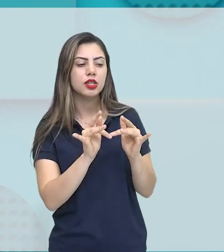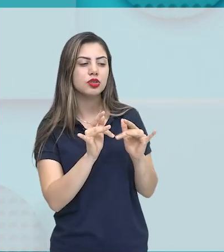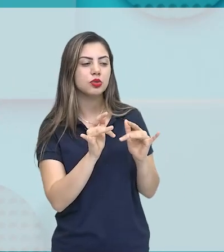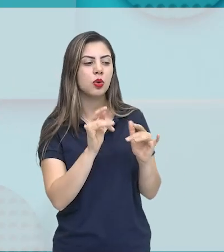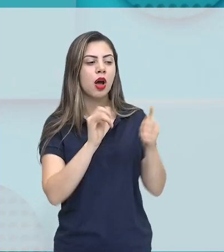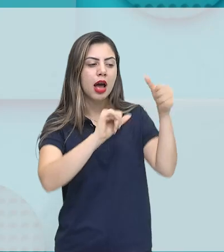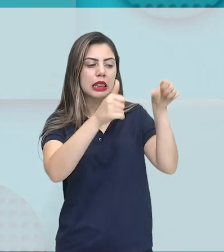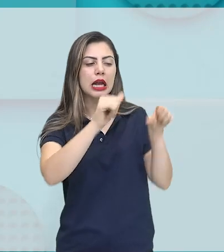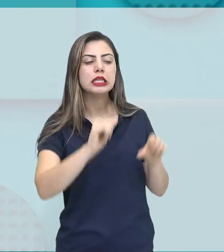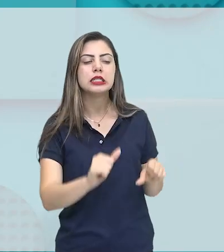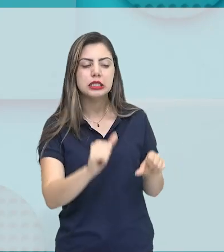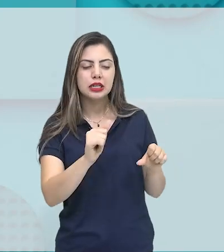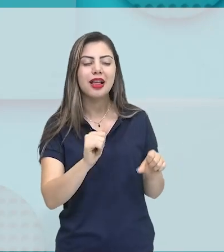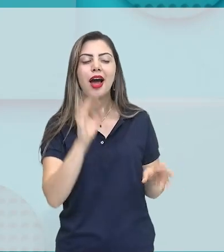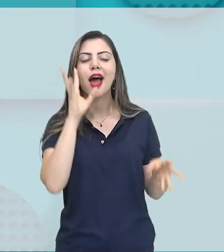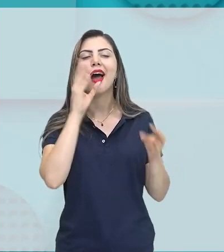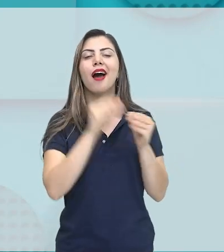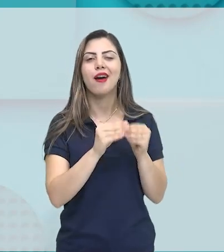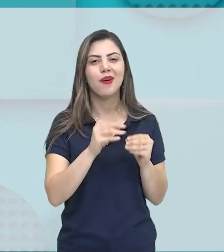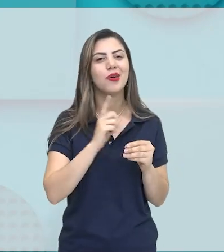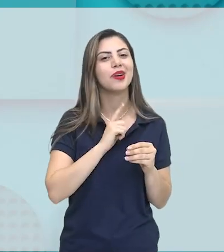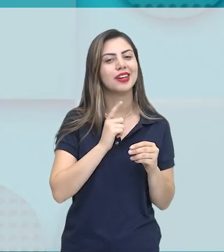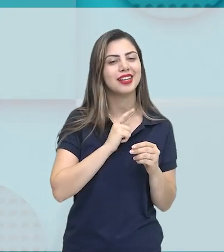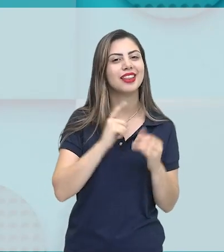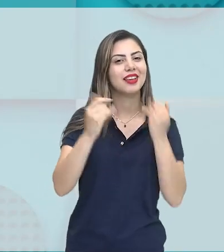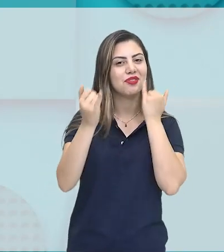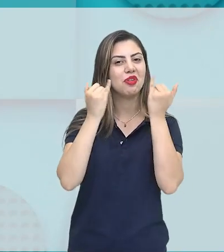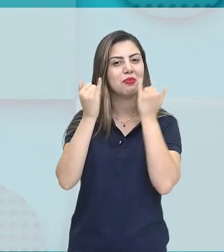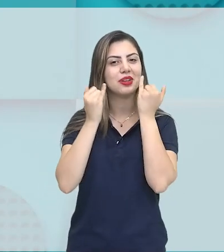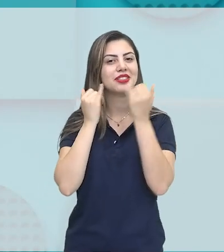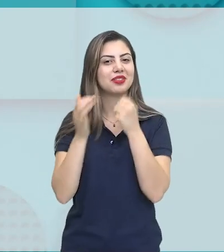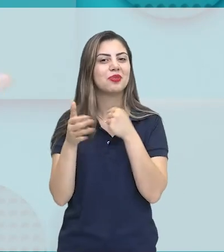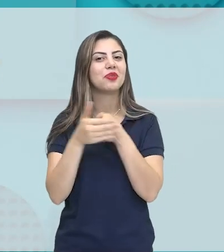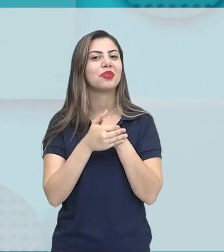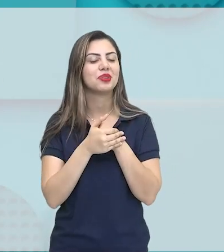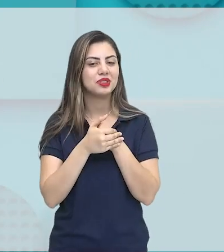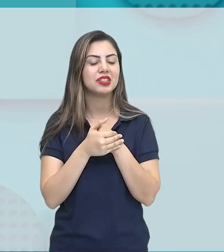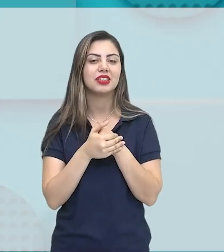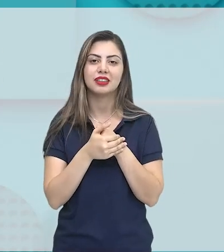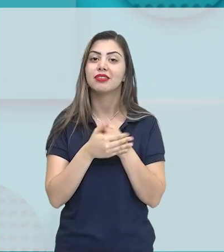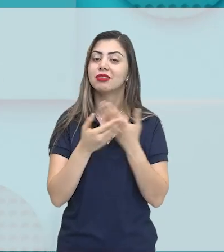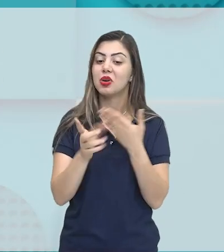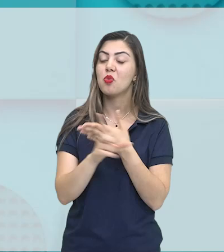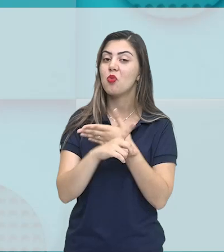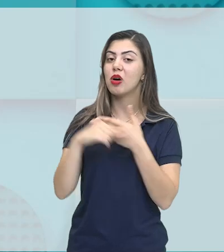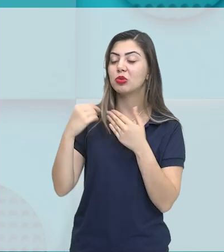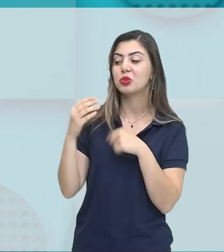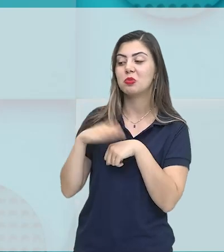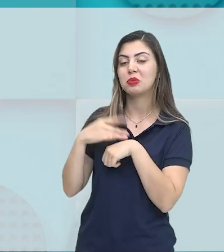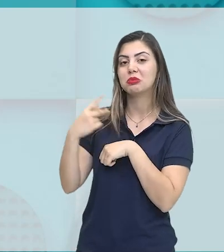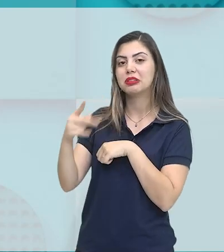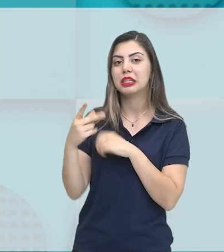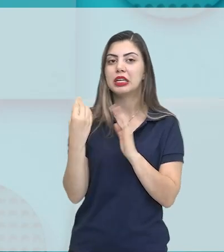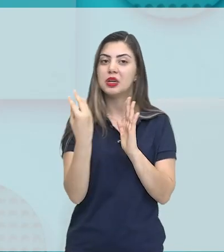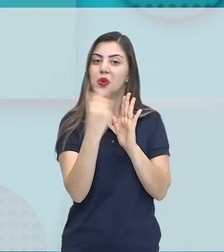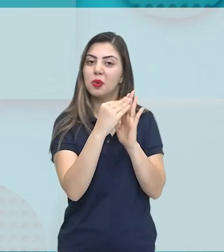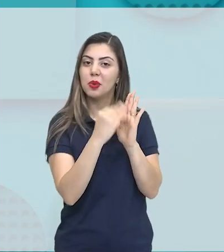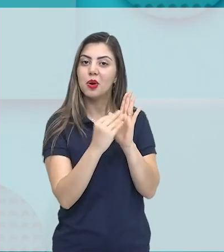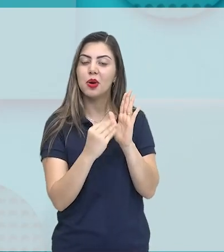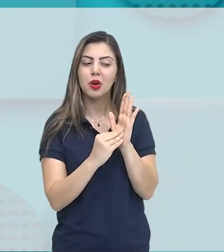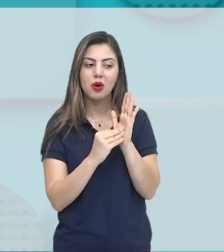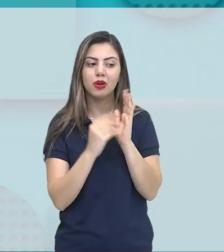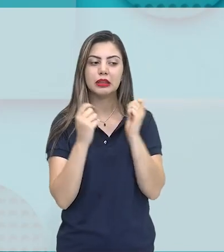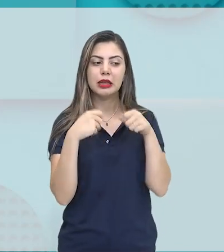sinais que o próprio texto mostra, o próprio autor deixou, das pistas no texto, você consegue concluir